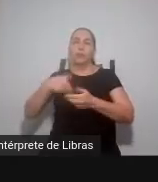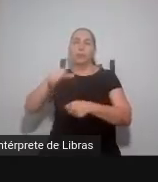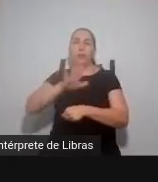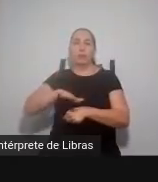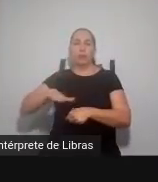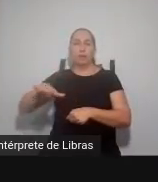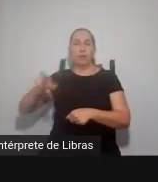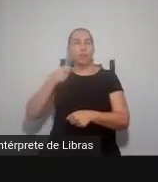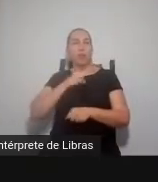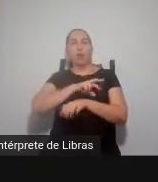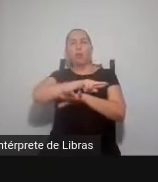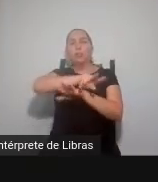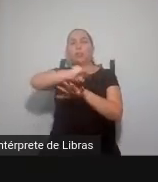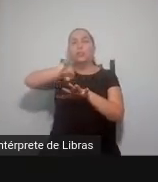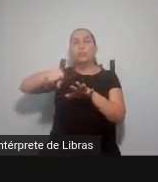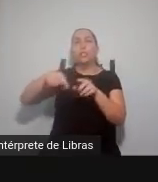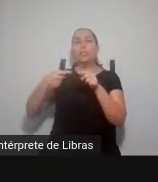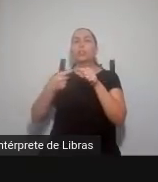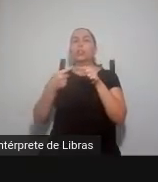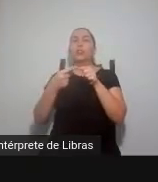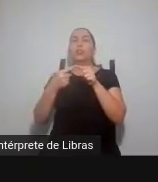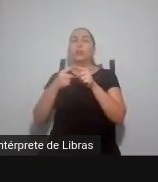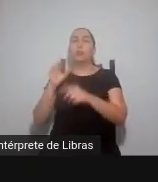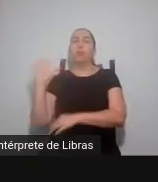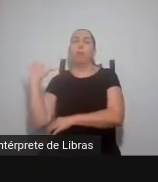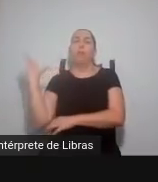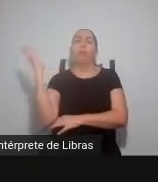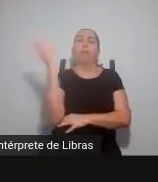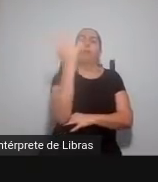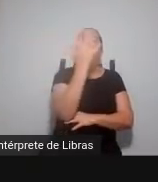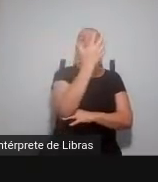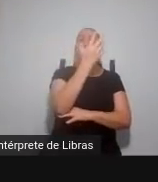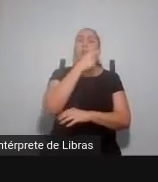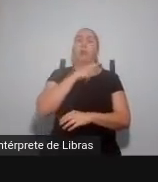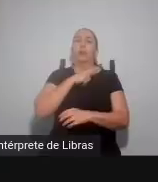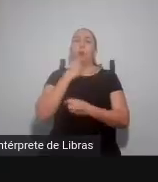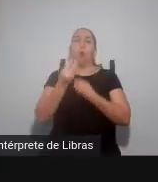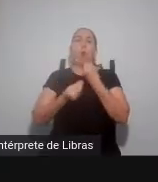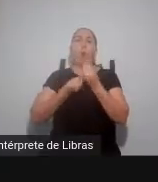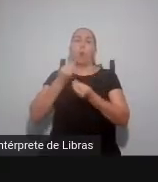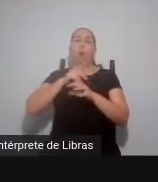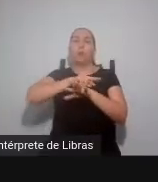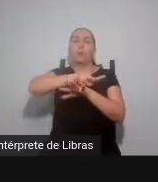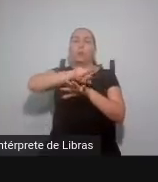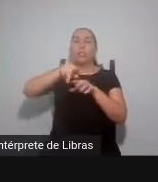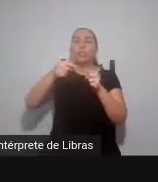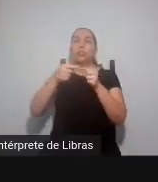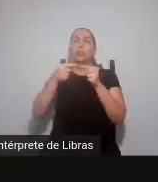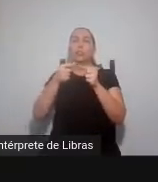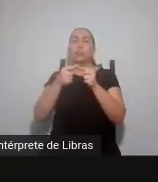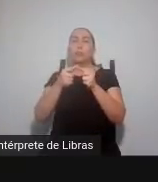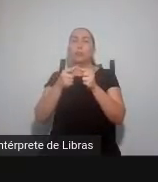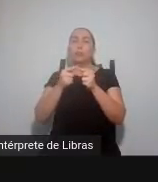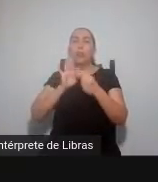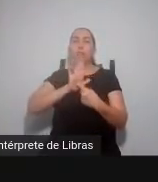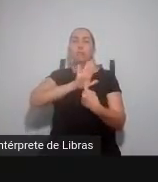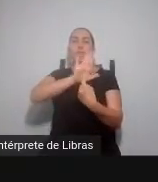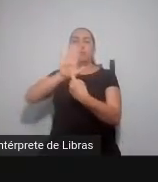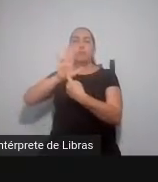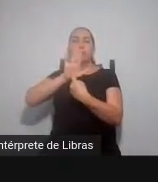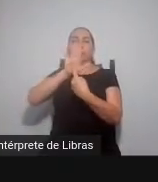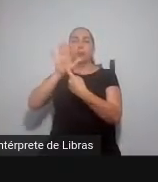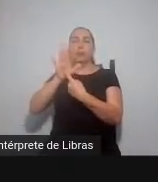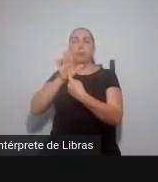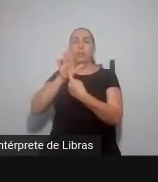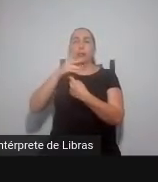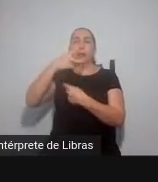de florestas, formas de desenhar e representar os personagens, e mais uma vez traz para o diálogo